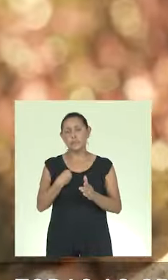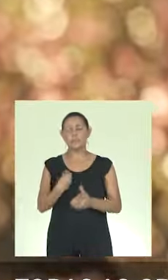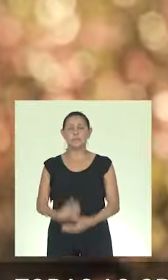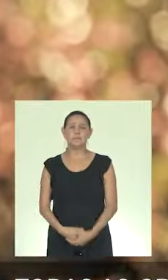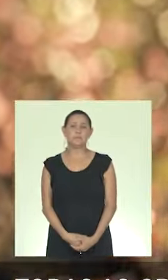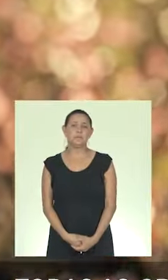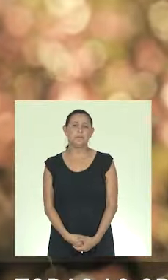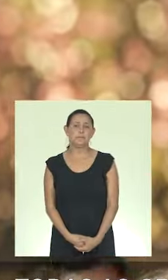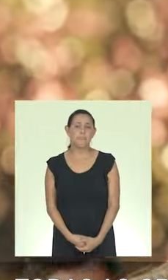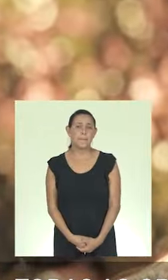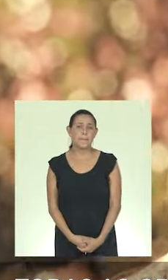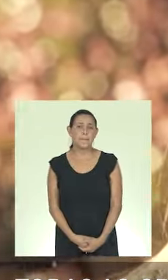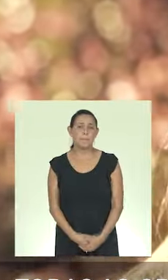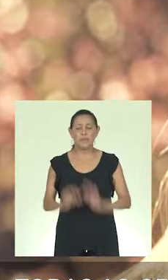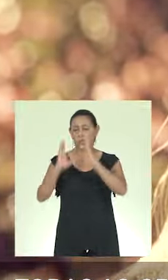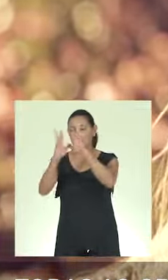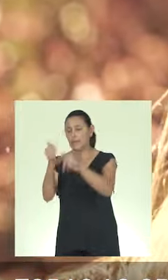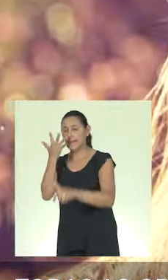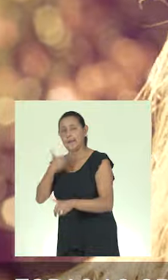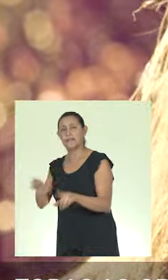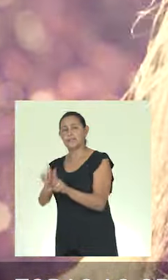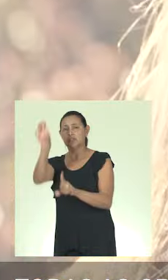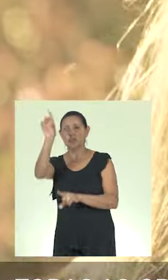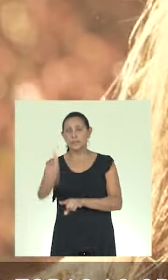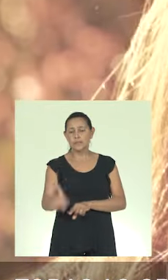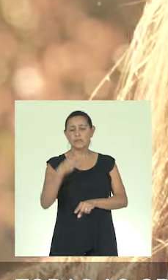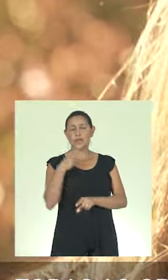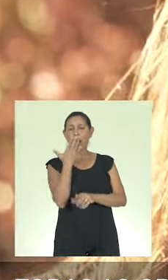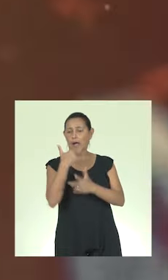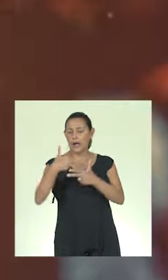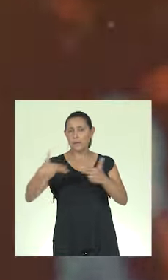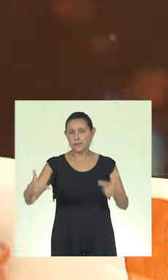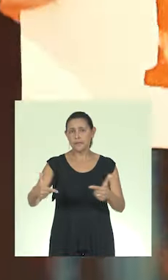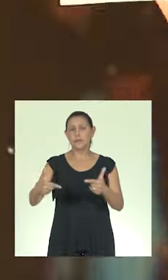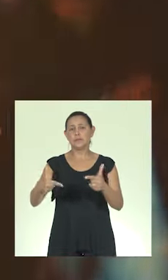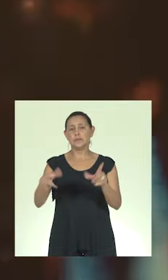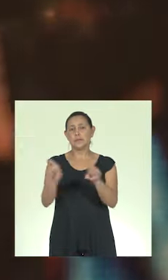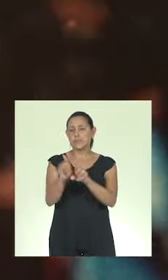Todas as crianças têm direito à alimentação e ao atendimento médico.